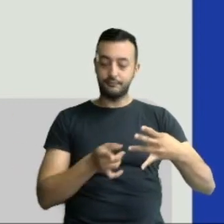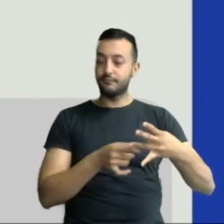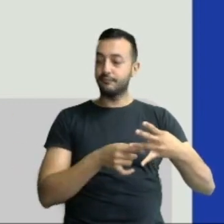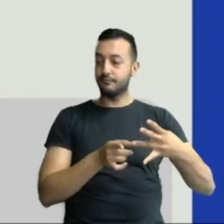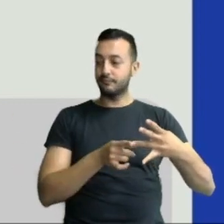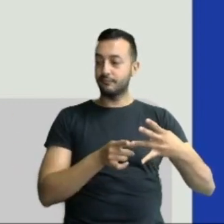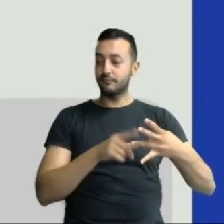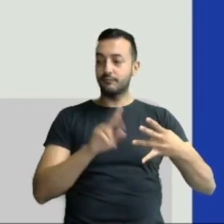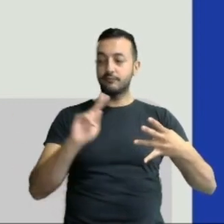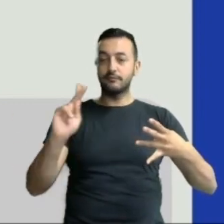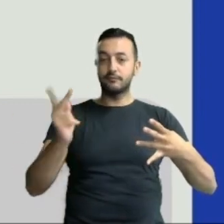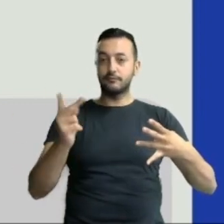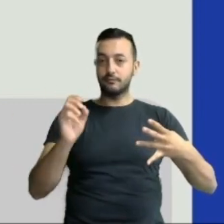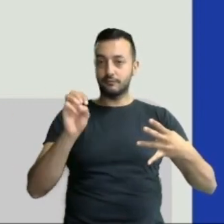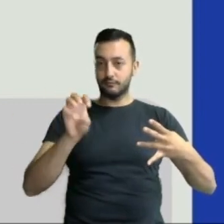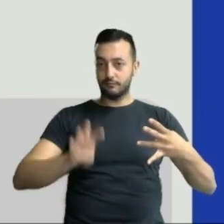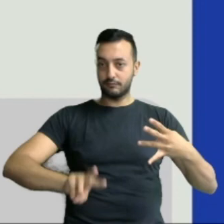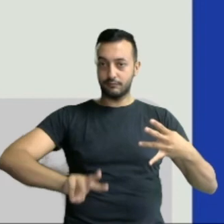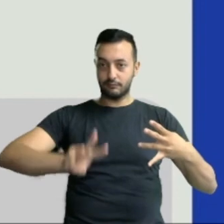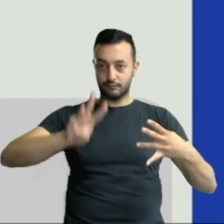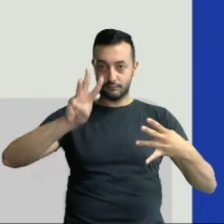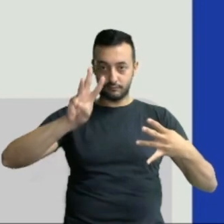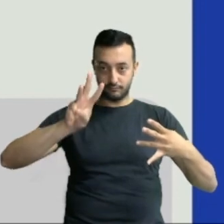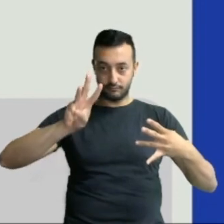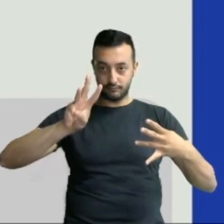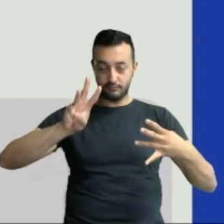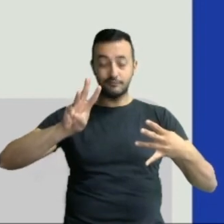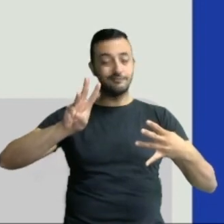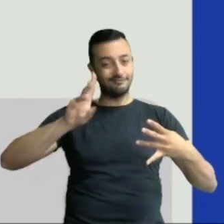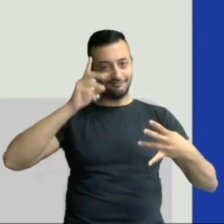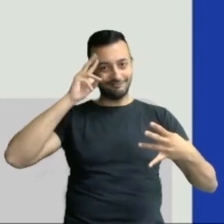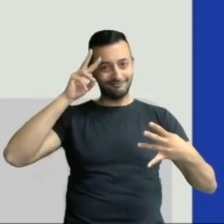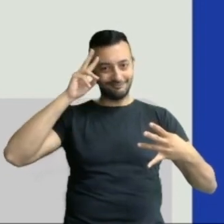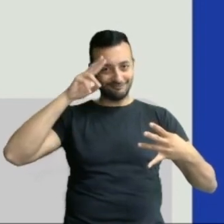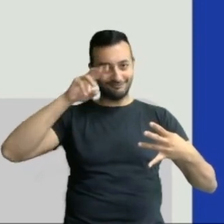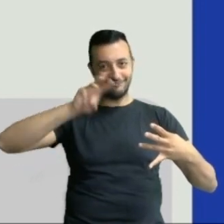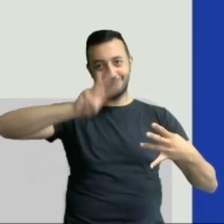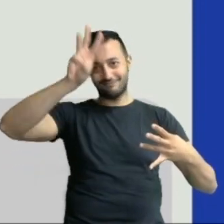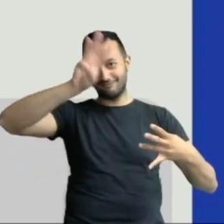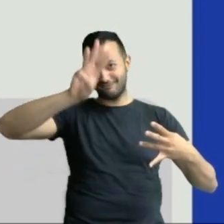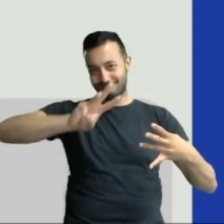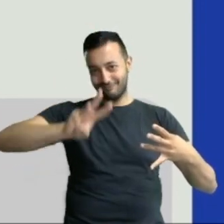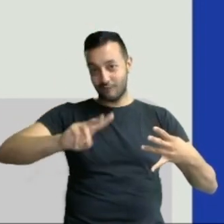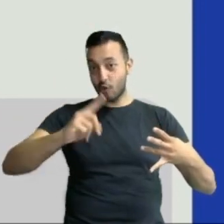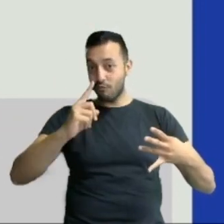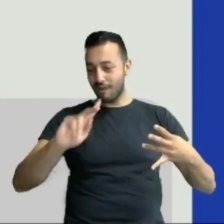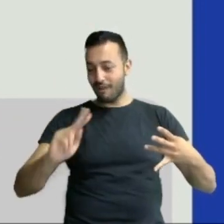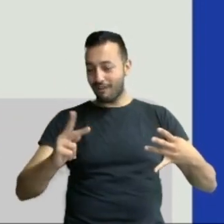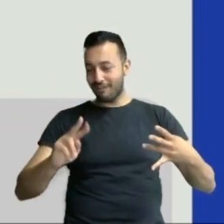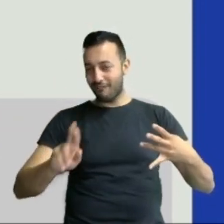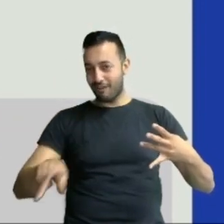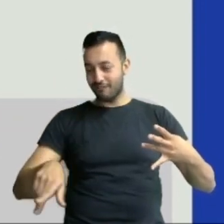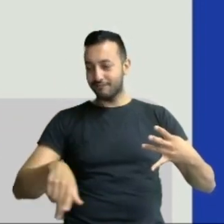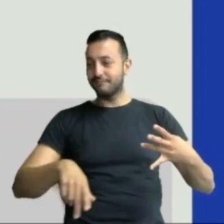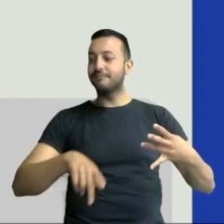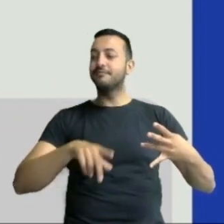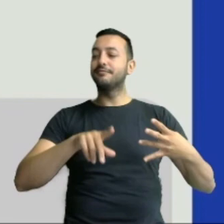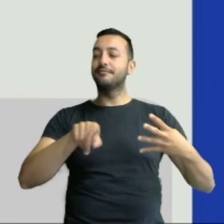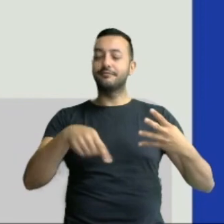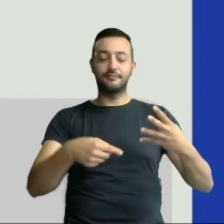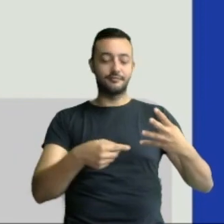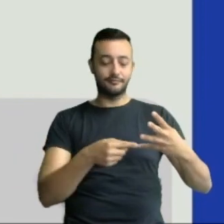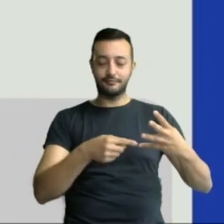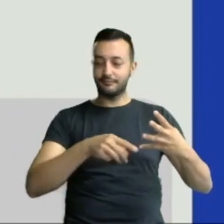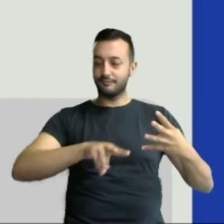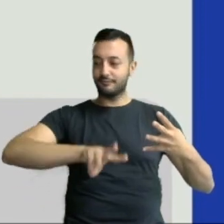C, temos o how, que mais uma vez é a exceção, né, dos interrogative pronouns. E por último,